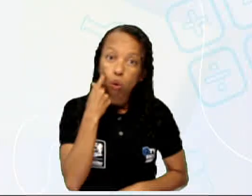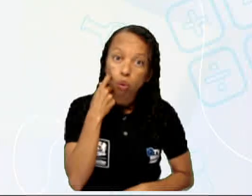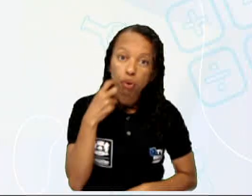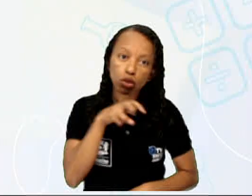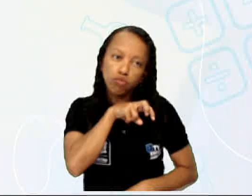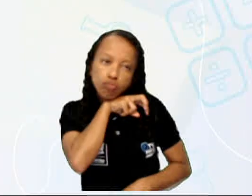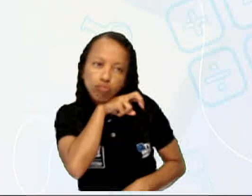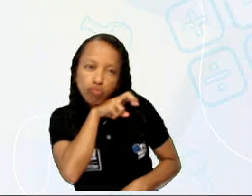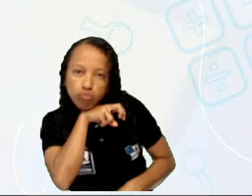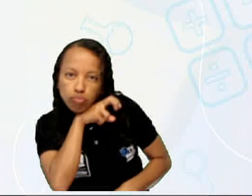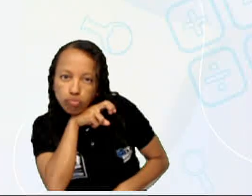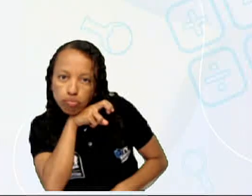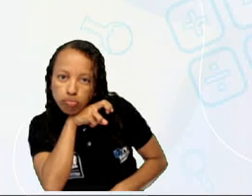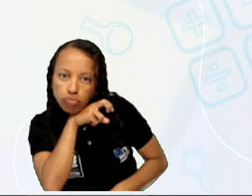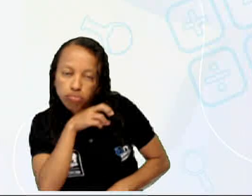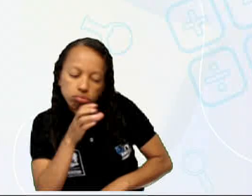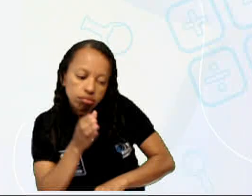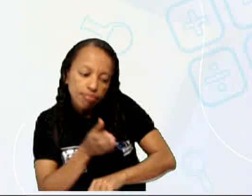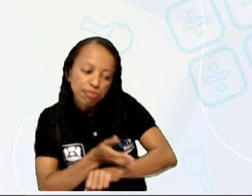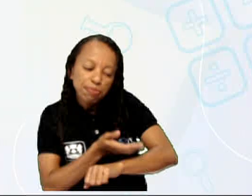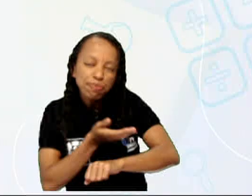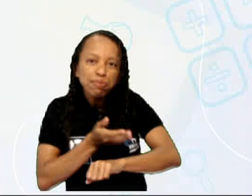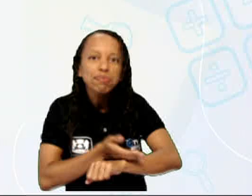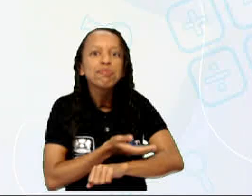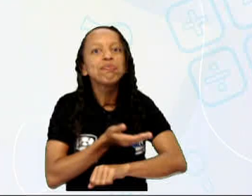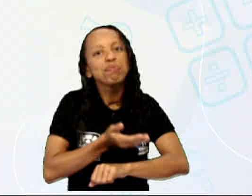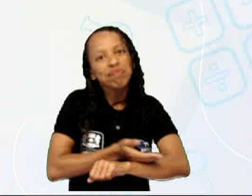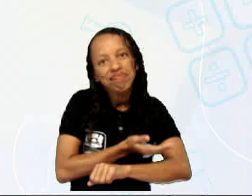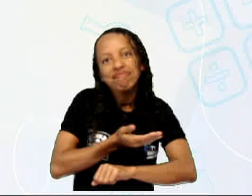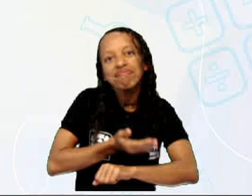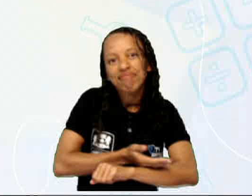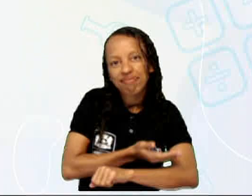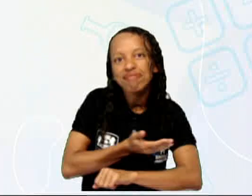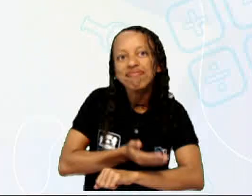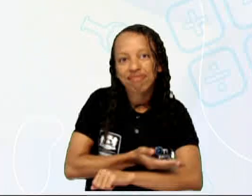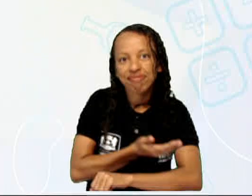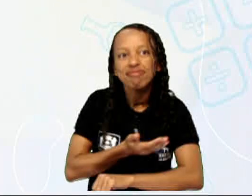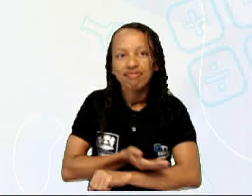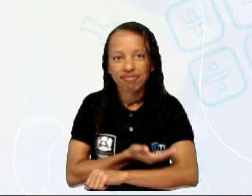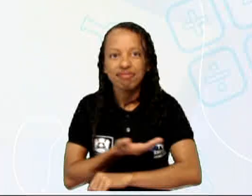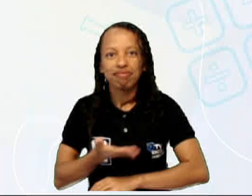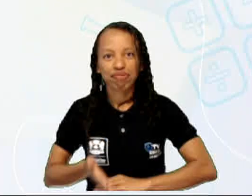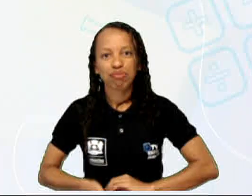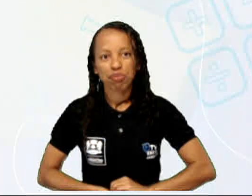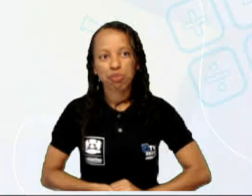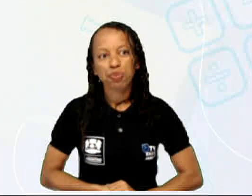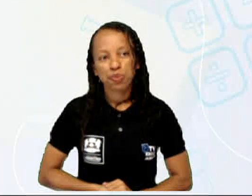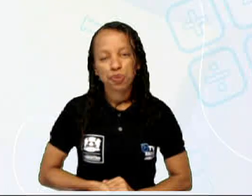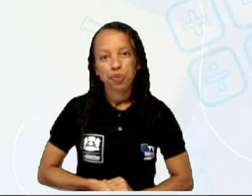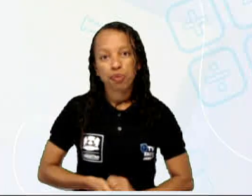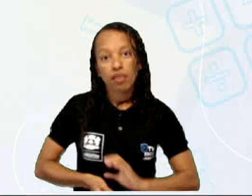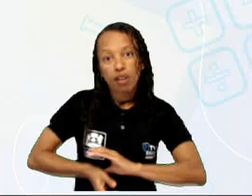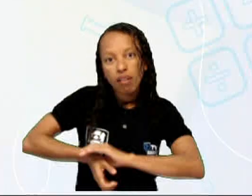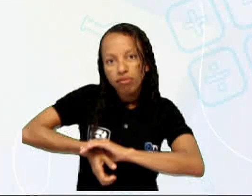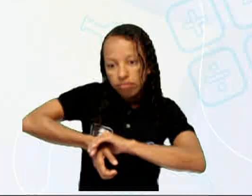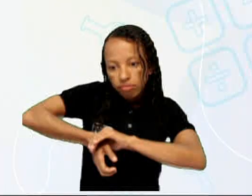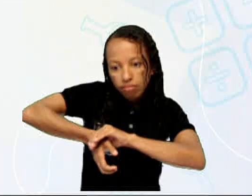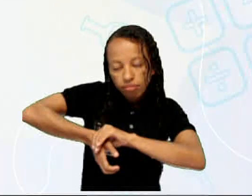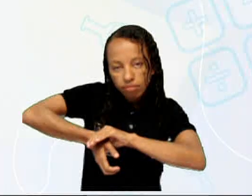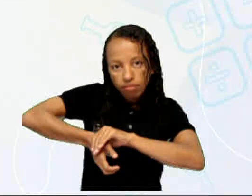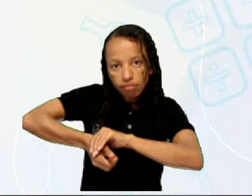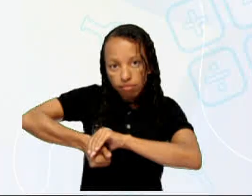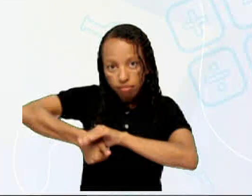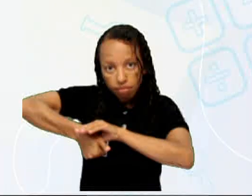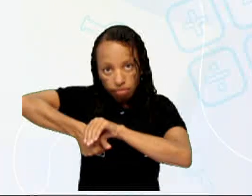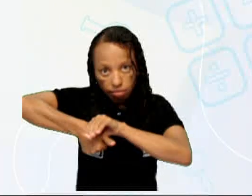corpo coberto por escamas. E o exemplo como o jabuti ou até o cágado, ele tem o